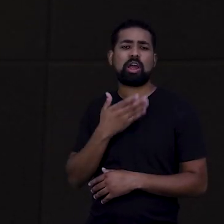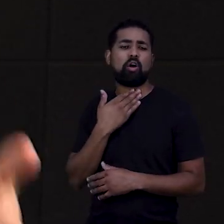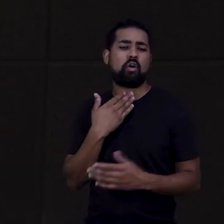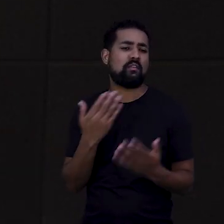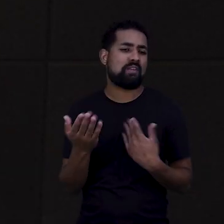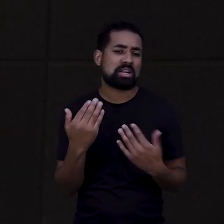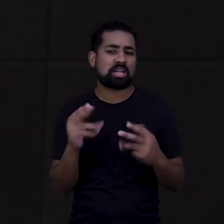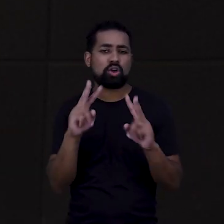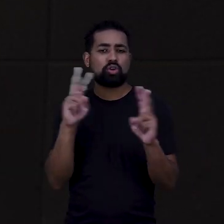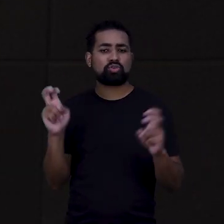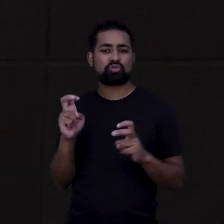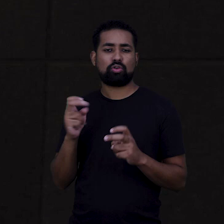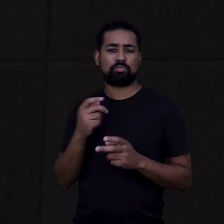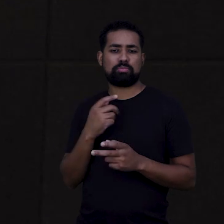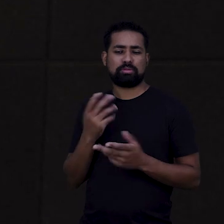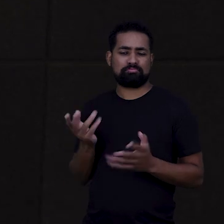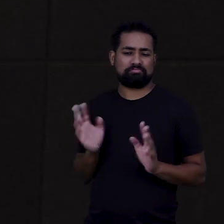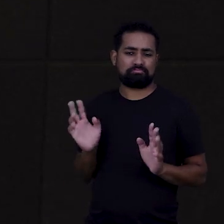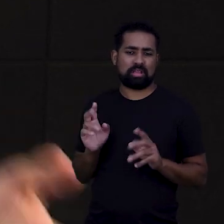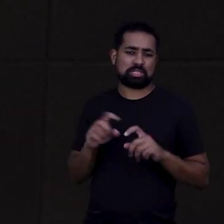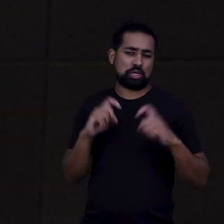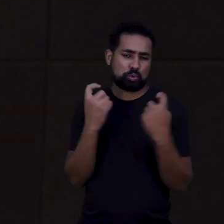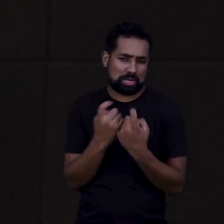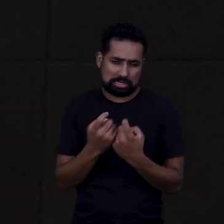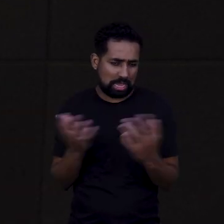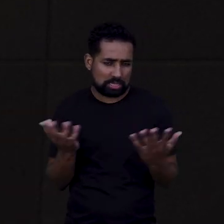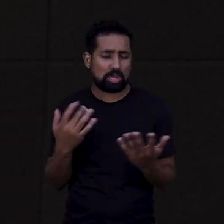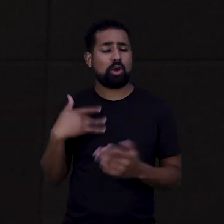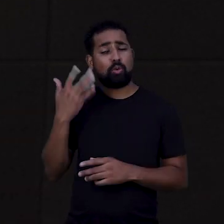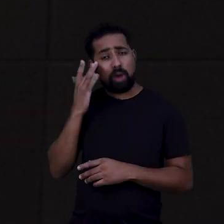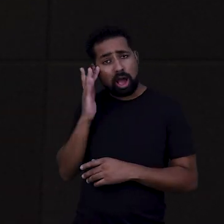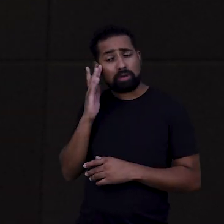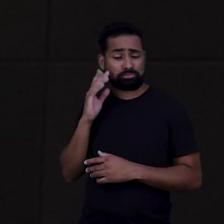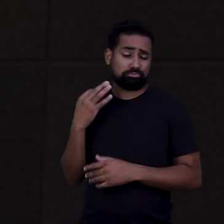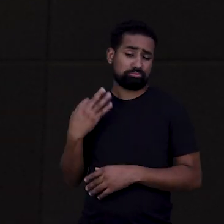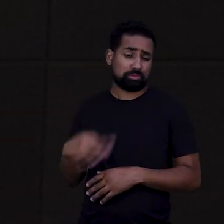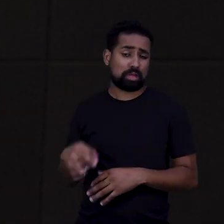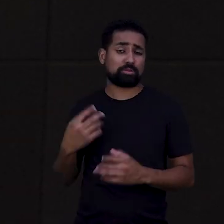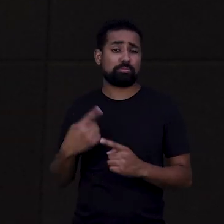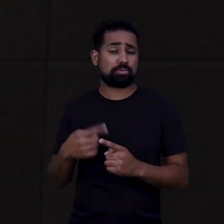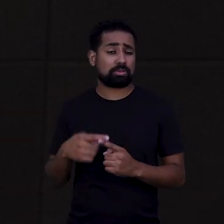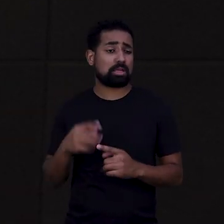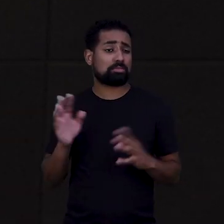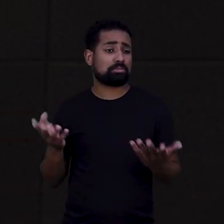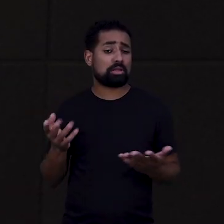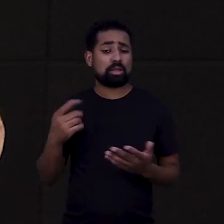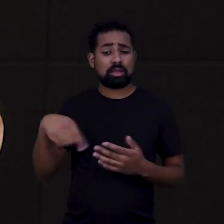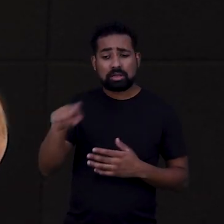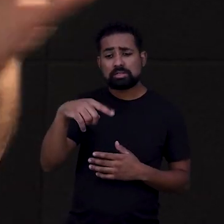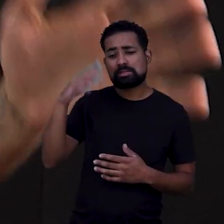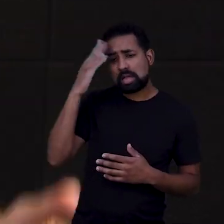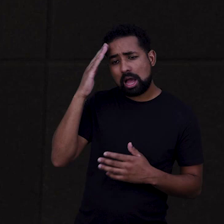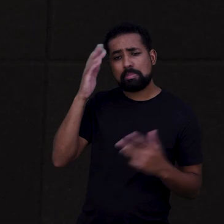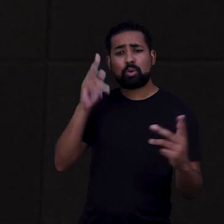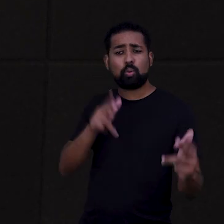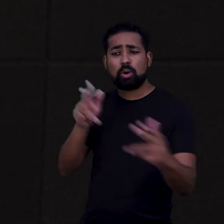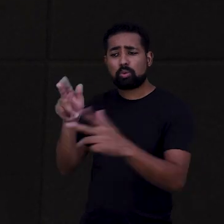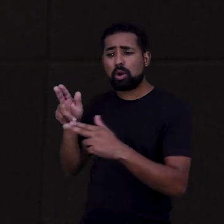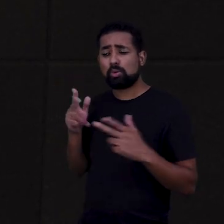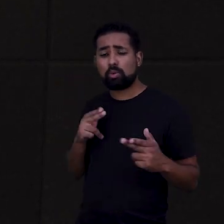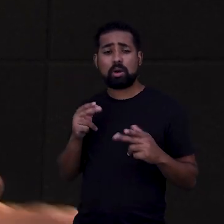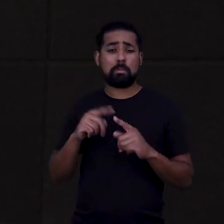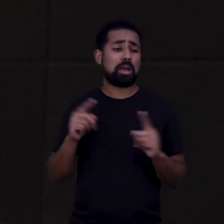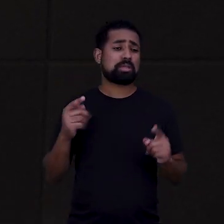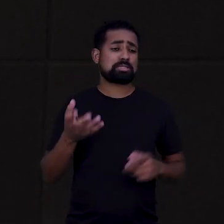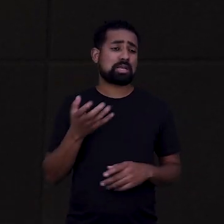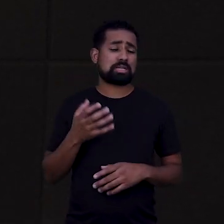conversar sobre a Sexualidade ali que acho que faz sentido né porque você você chega ali Como você sabe que todo mundo é igual a você você